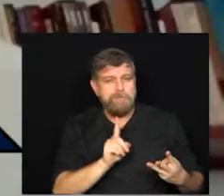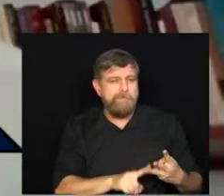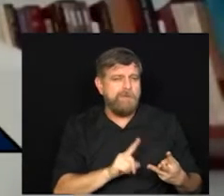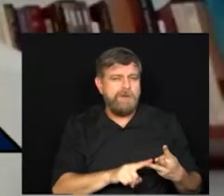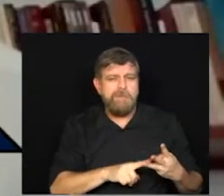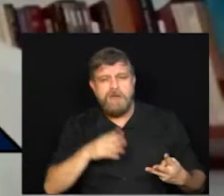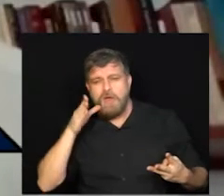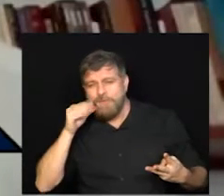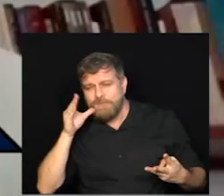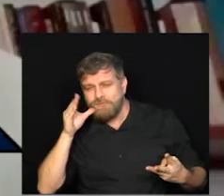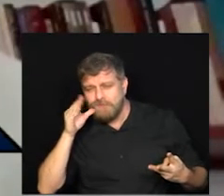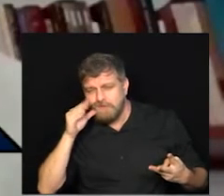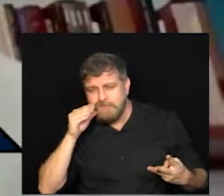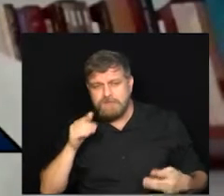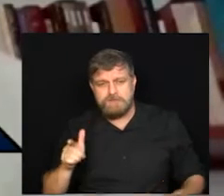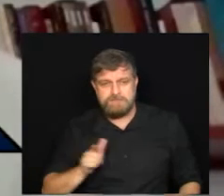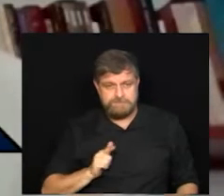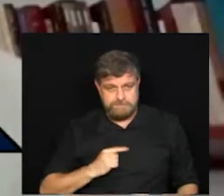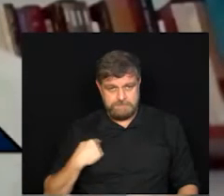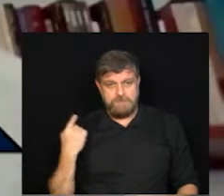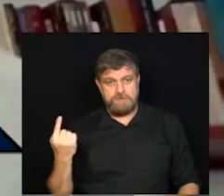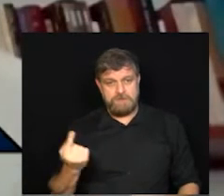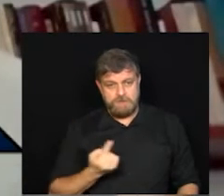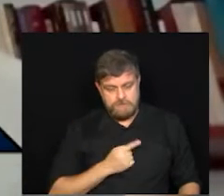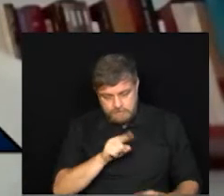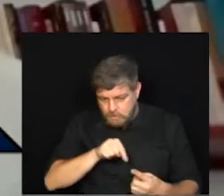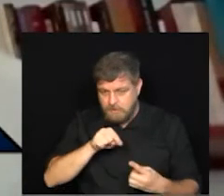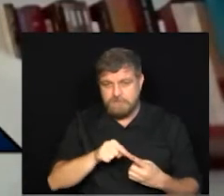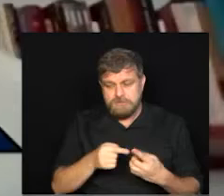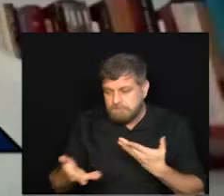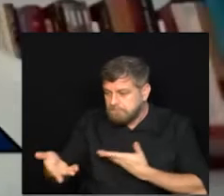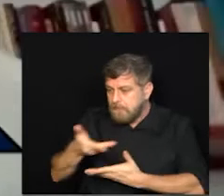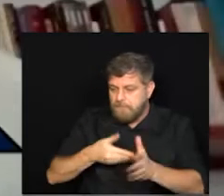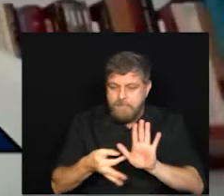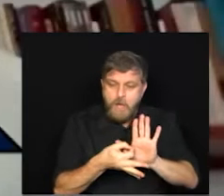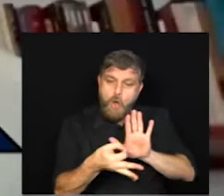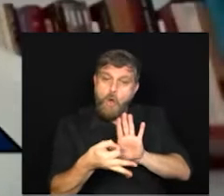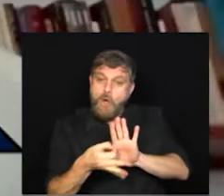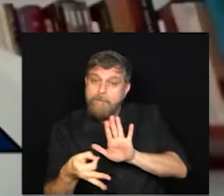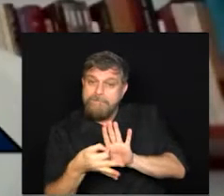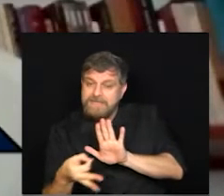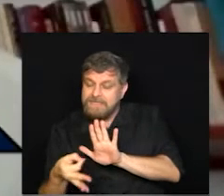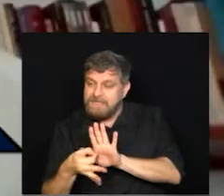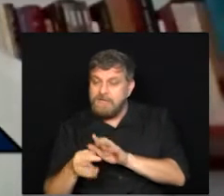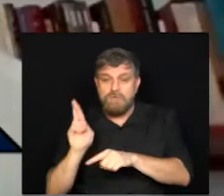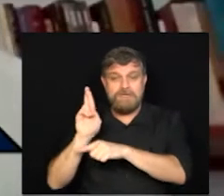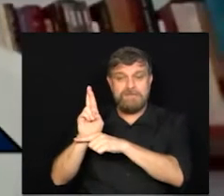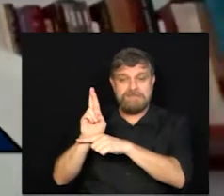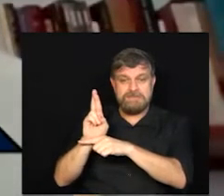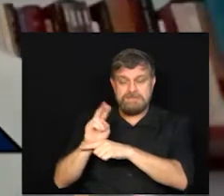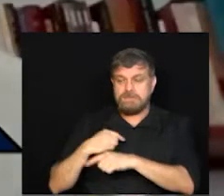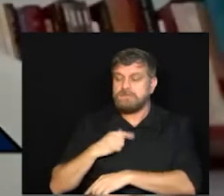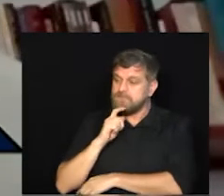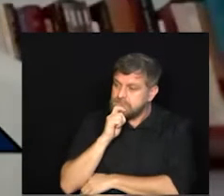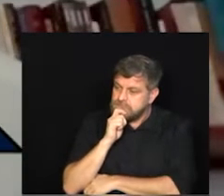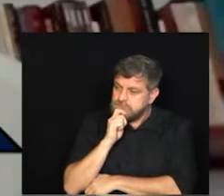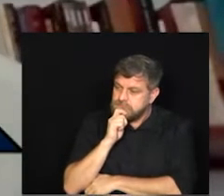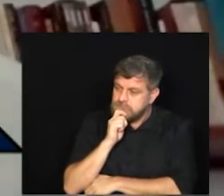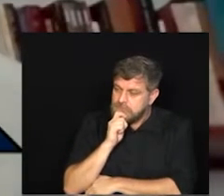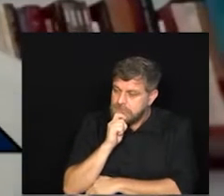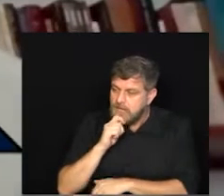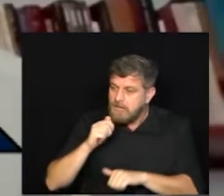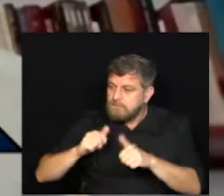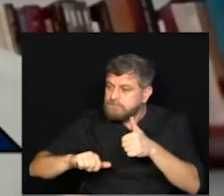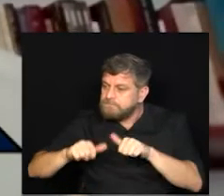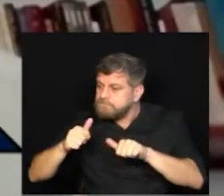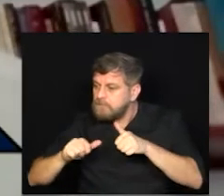de funcionários. Então, o nosso sentido é ouvir todas as representações e verificar